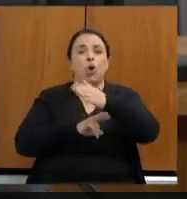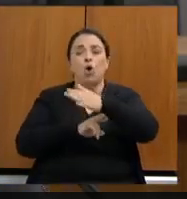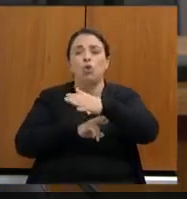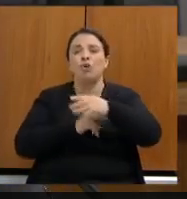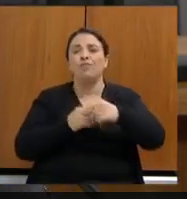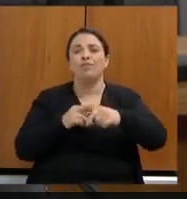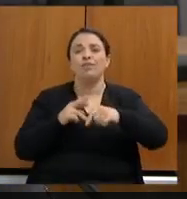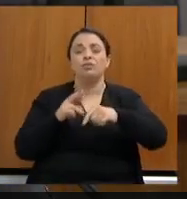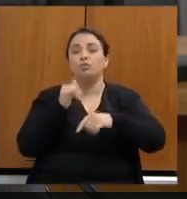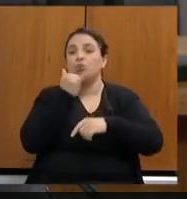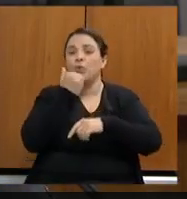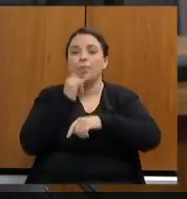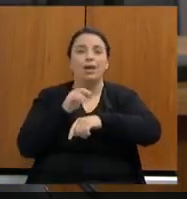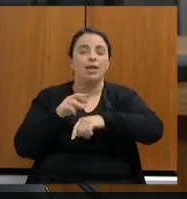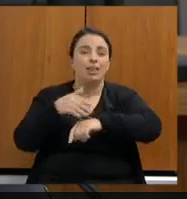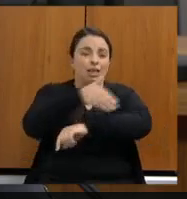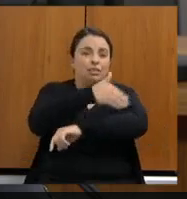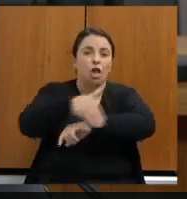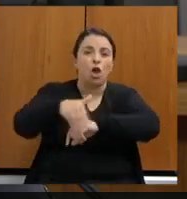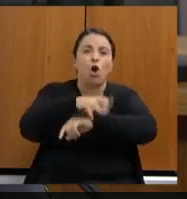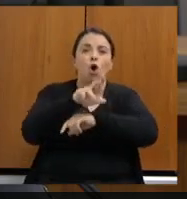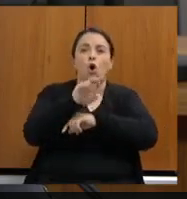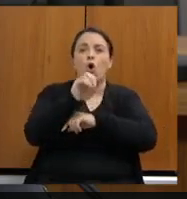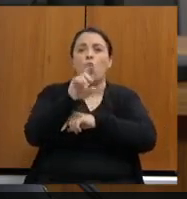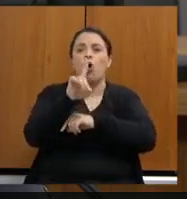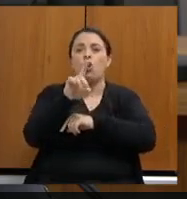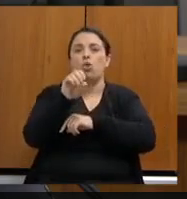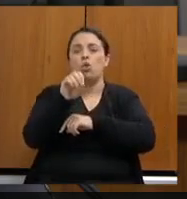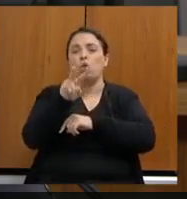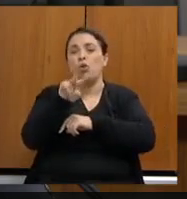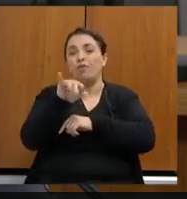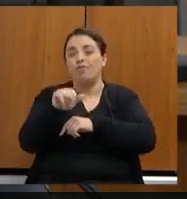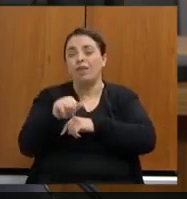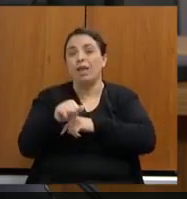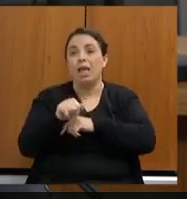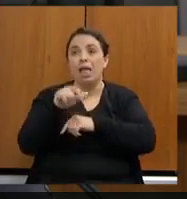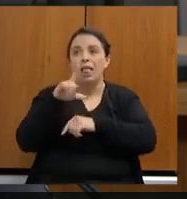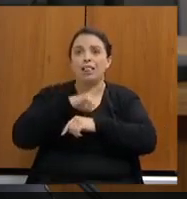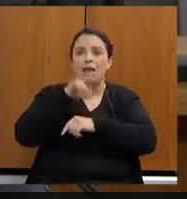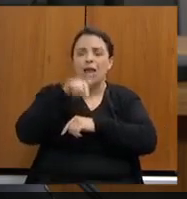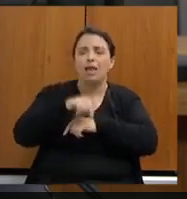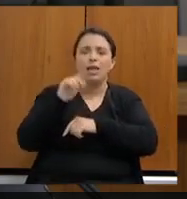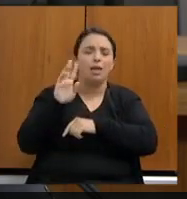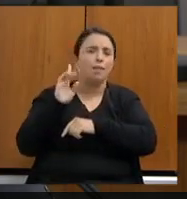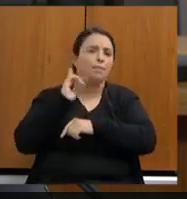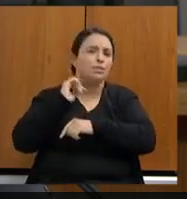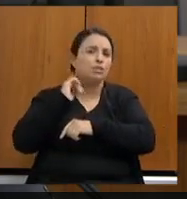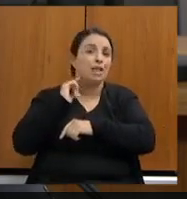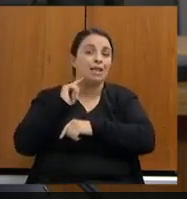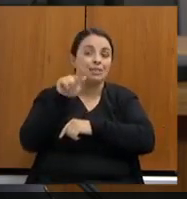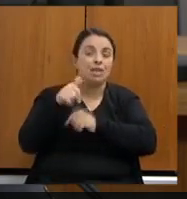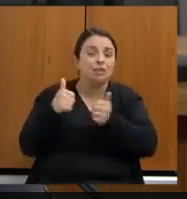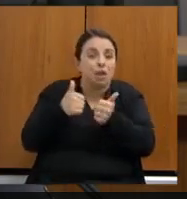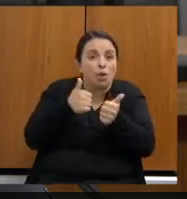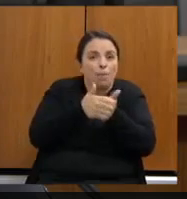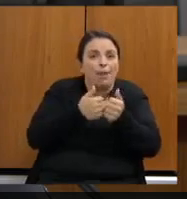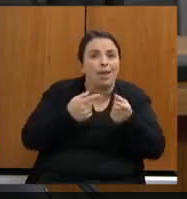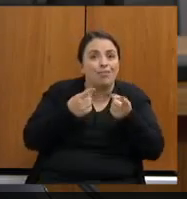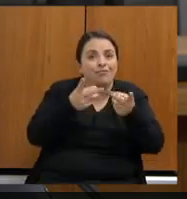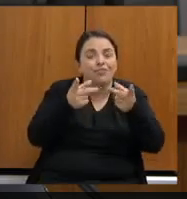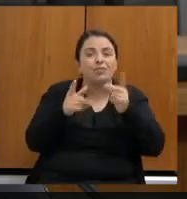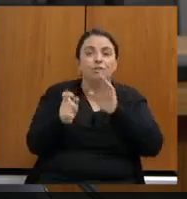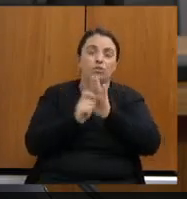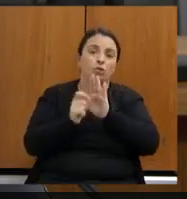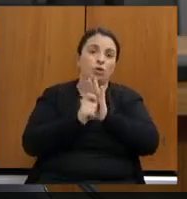tudo quanto é lugar nós estamos vivendo isso então uma rede tratamento desses jovens Seria algo